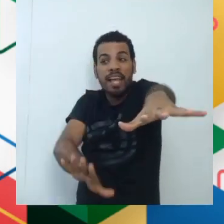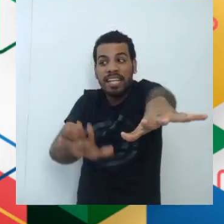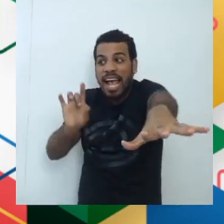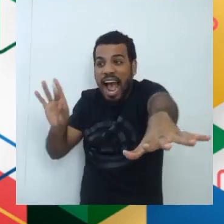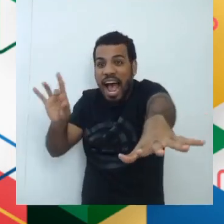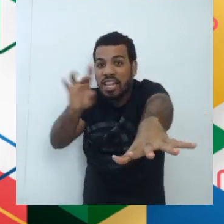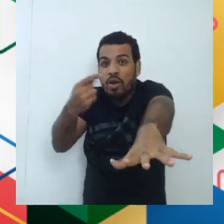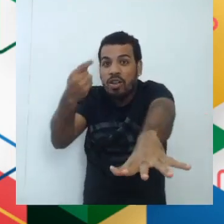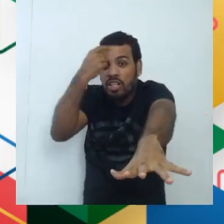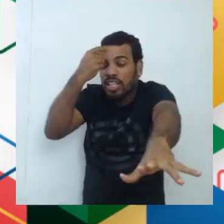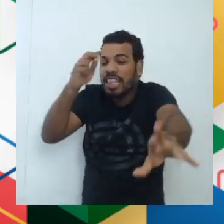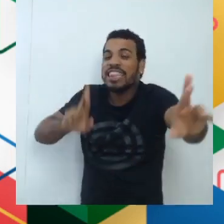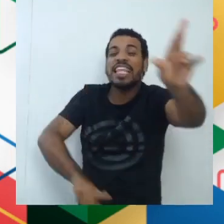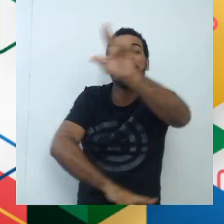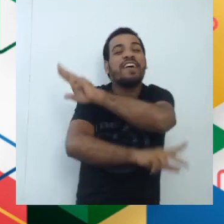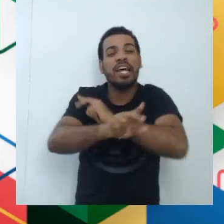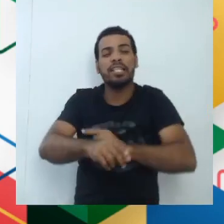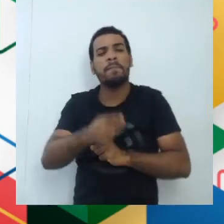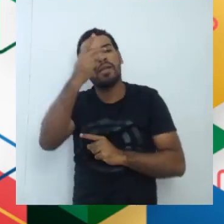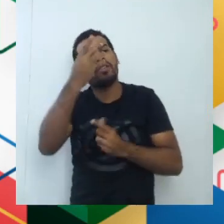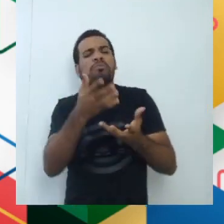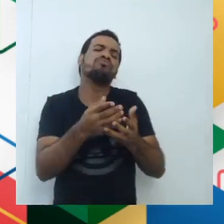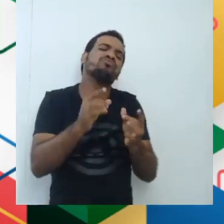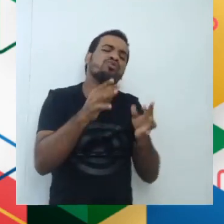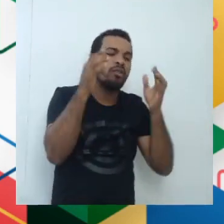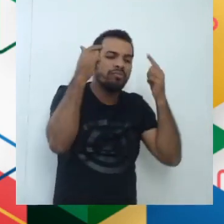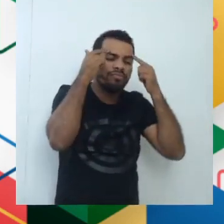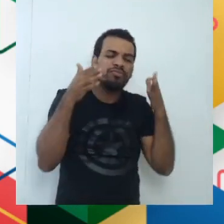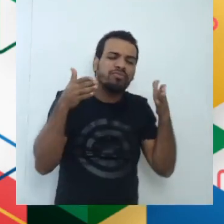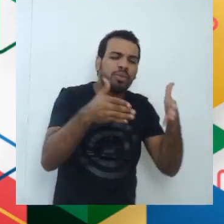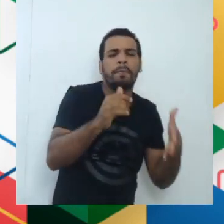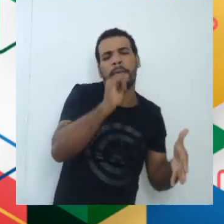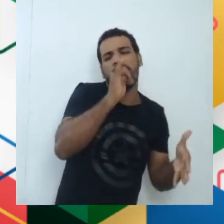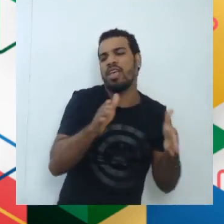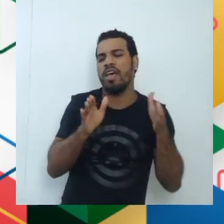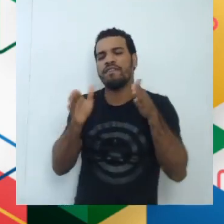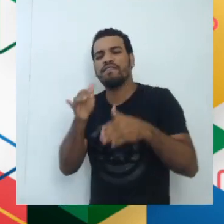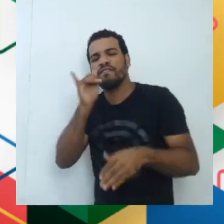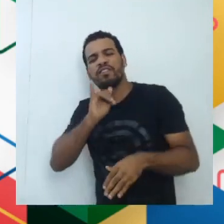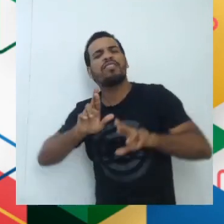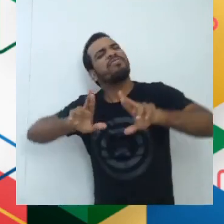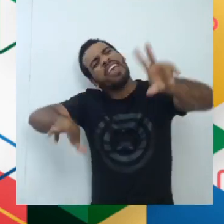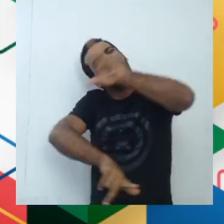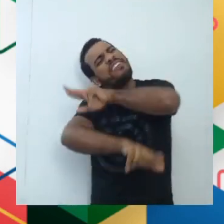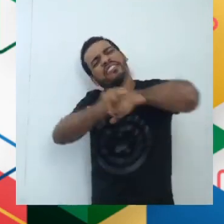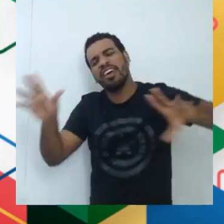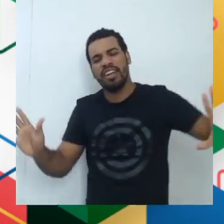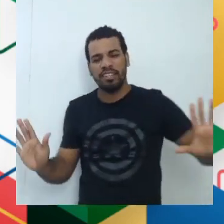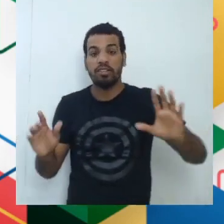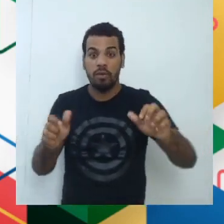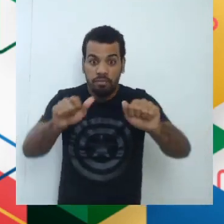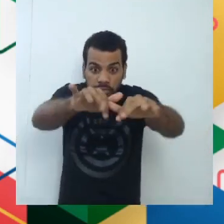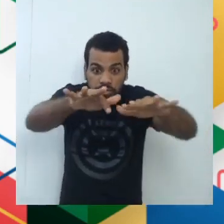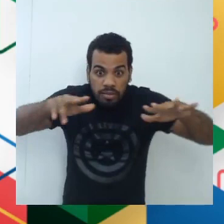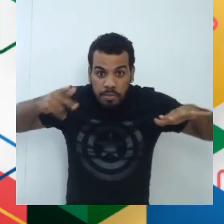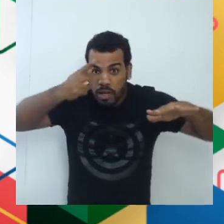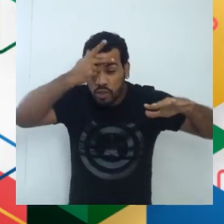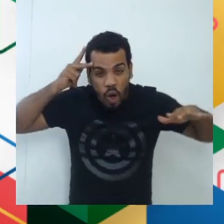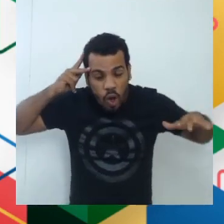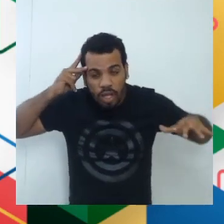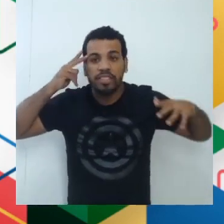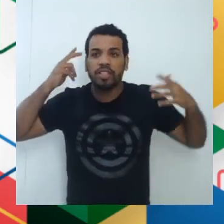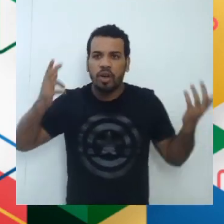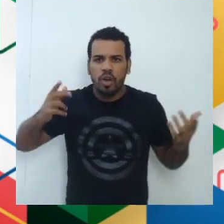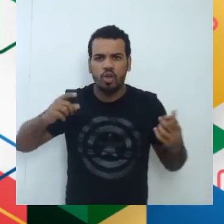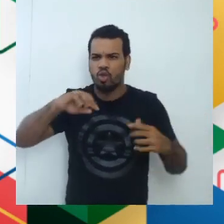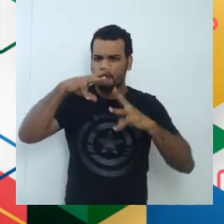objetivos muito diferentes. É um bloco muito grande, são muitas pessoas. Por serem muitas pessoas, é pouco provável